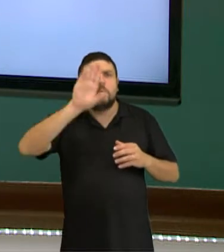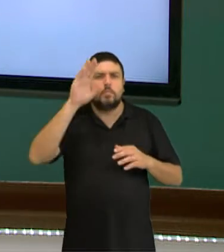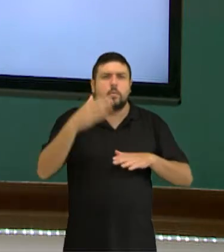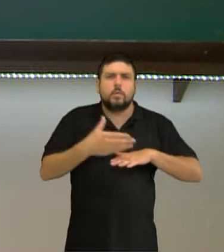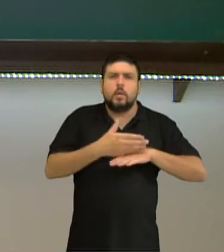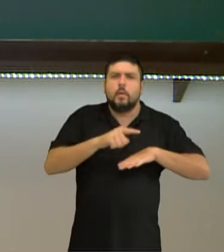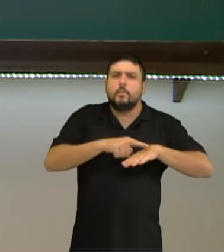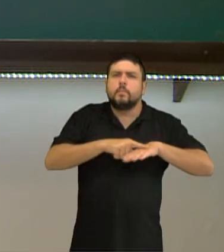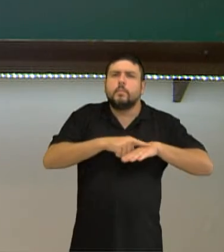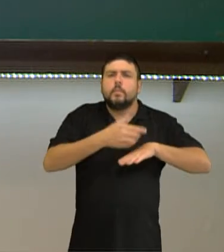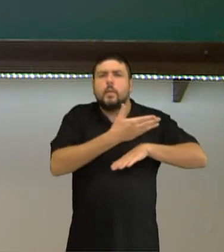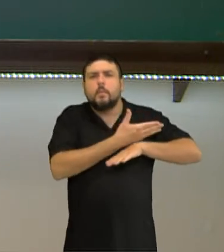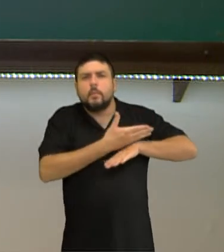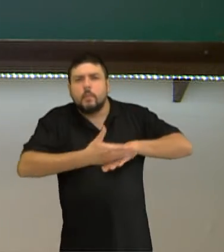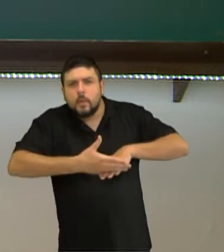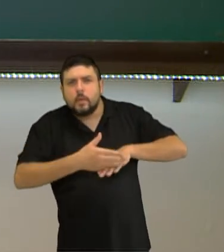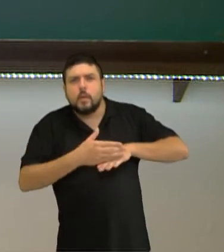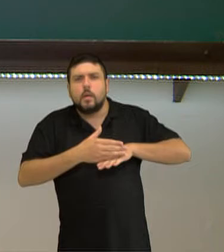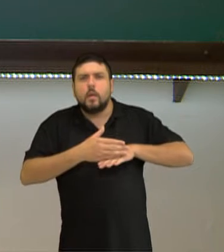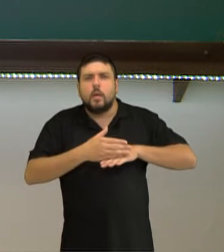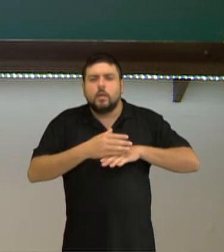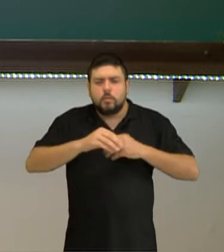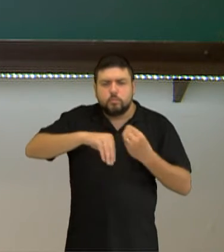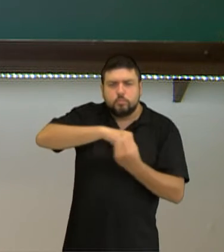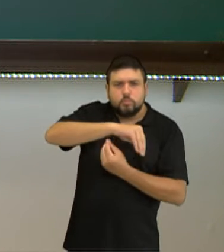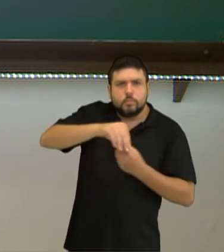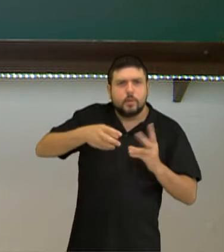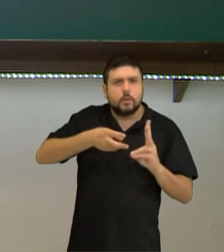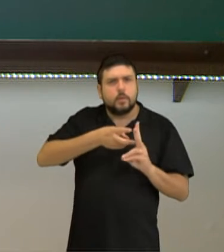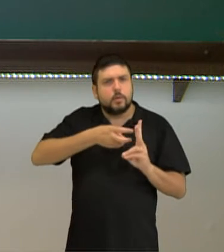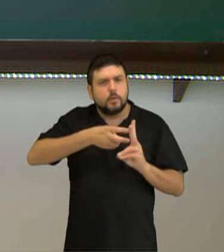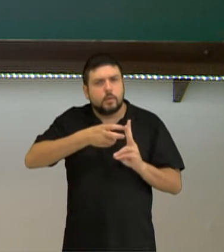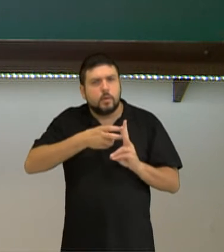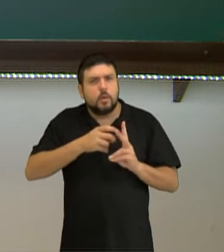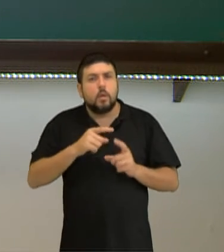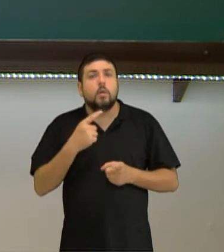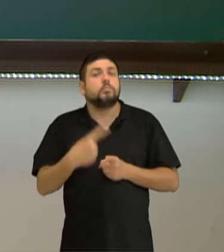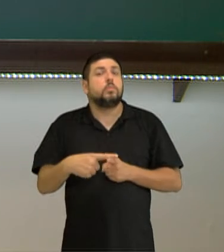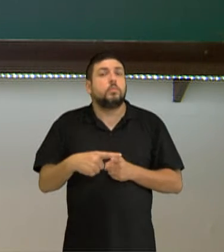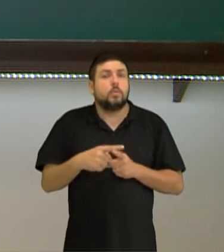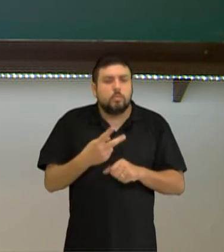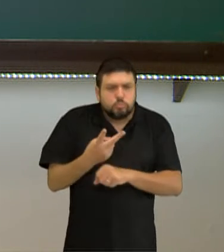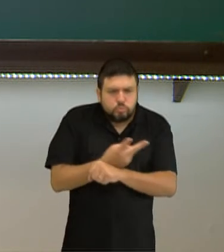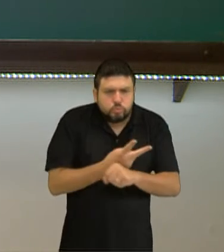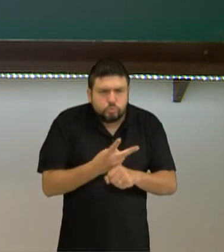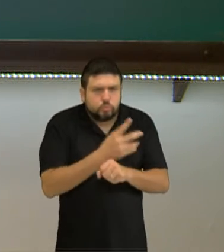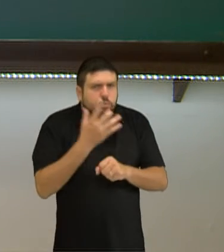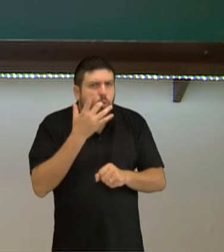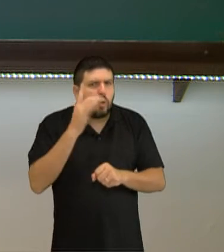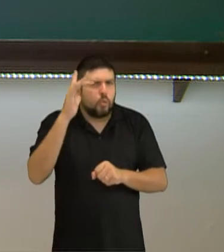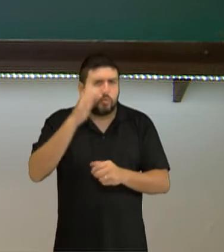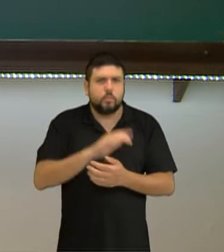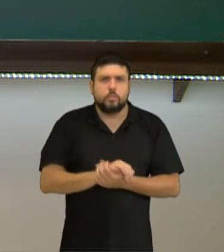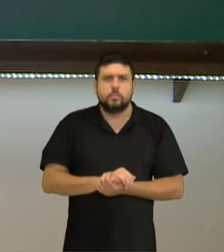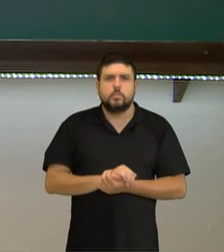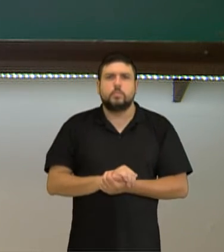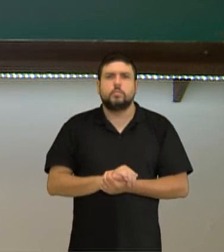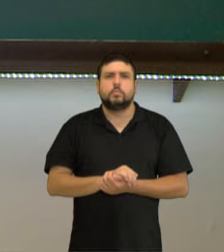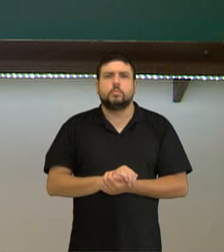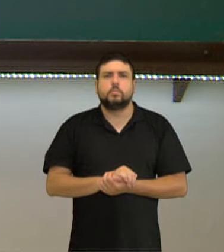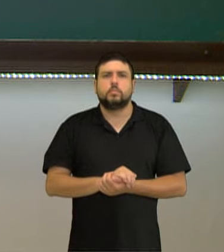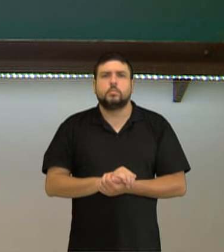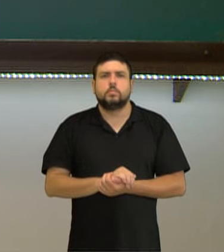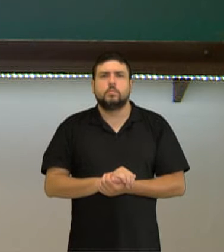aí nessa tentativa de encontrar ouro, de enriquecimento desses colonos aqui na América Portuguesa. Então,